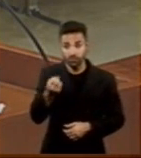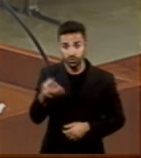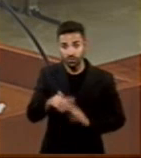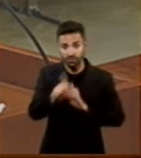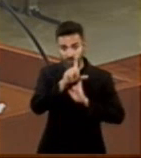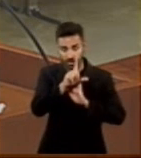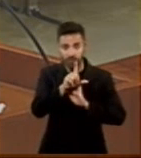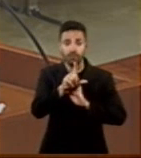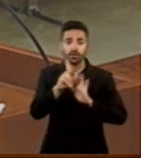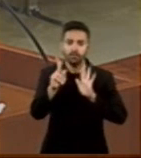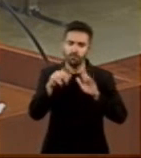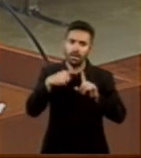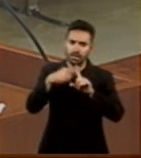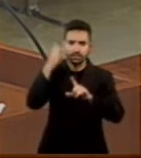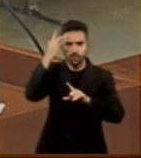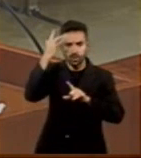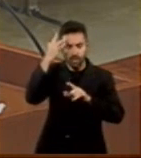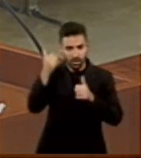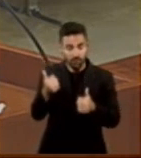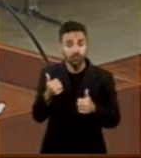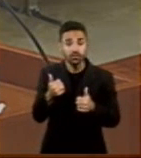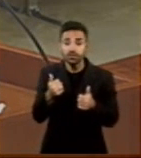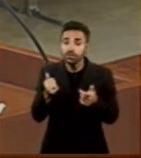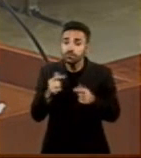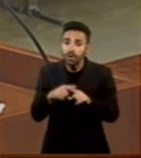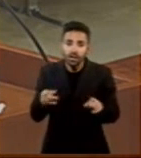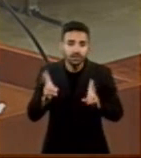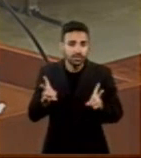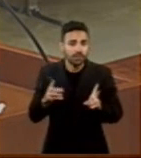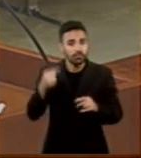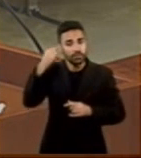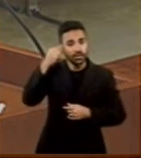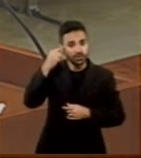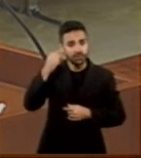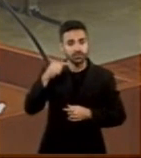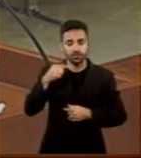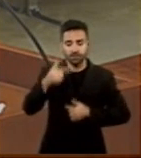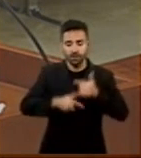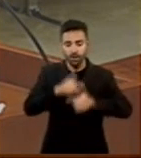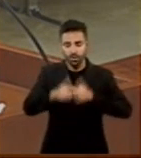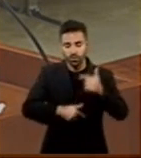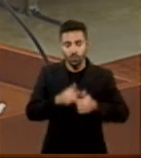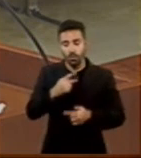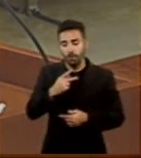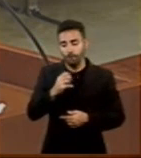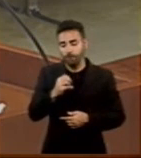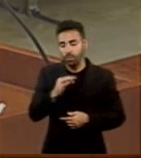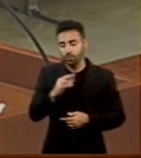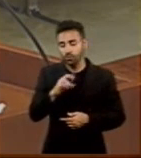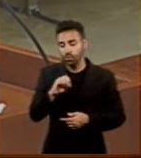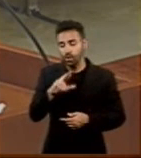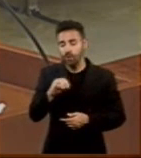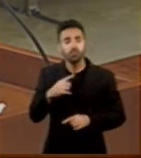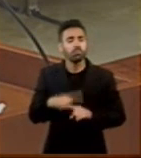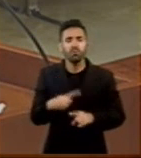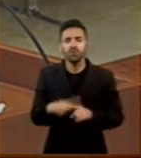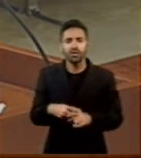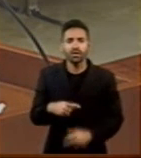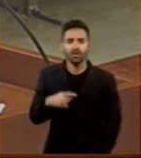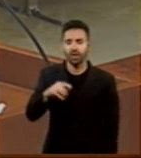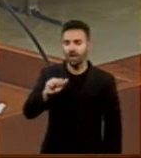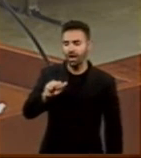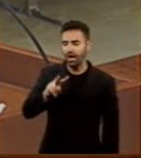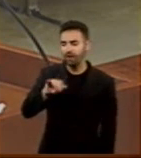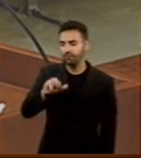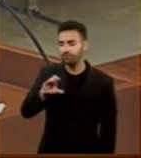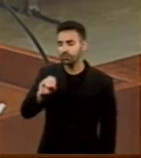Lei de Modernização. Ela sempre tratou os trabalhadores assim, trabalhadores portuários. São avulsos, por quê? Porque o sistema de requisição deles